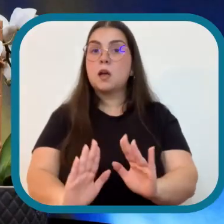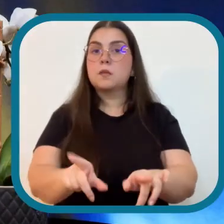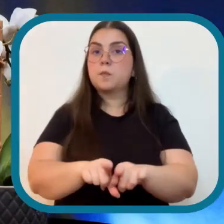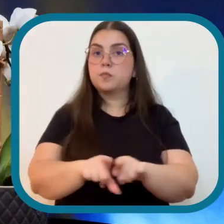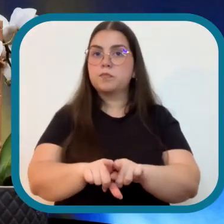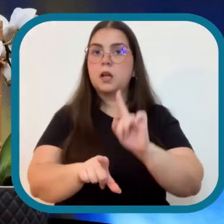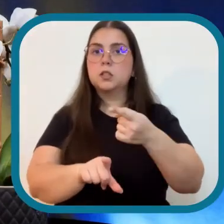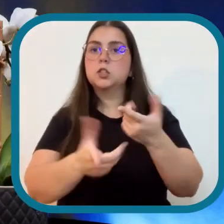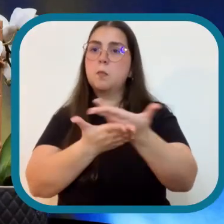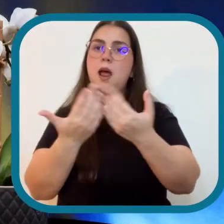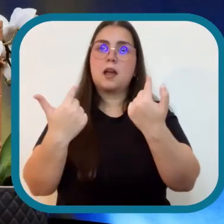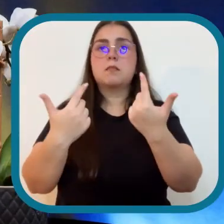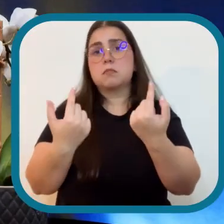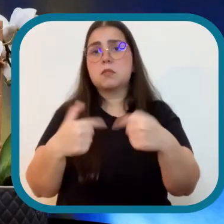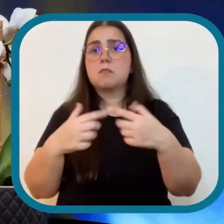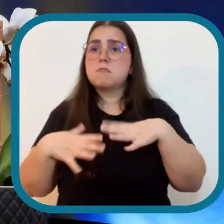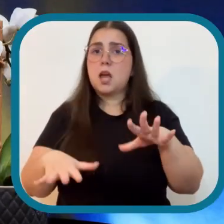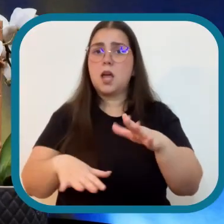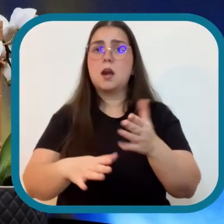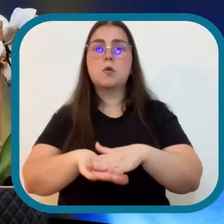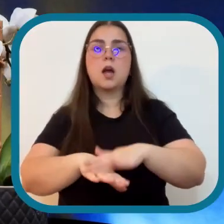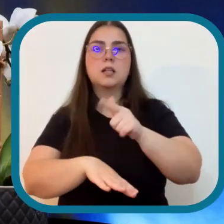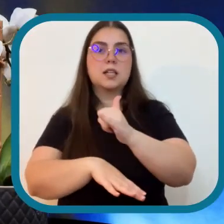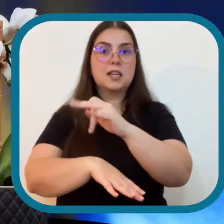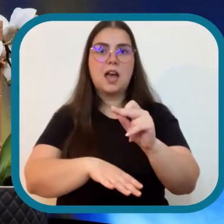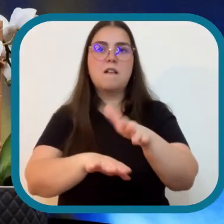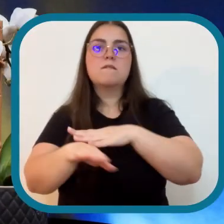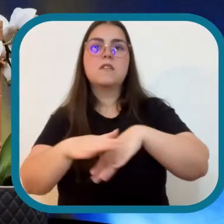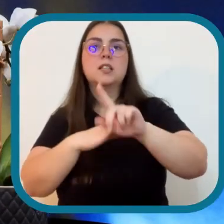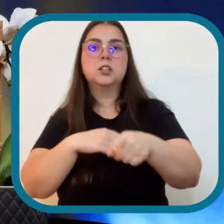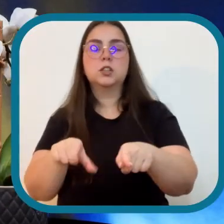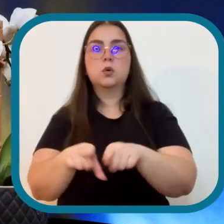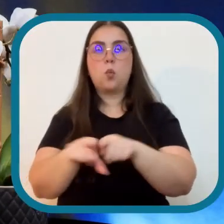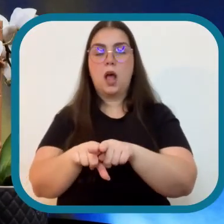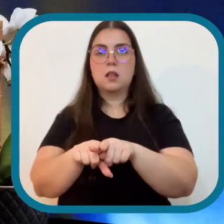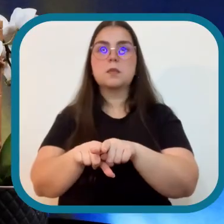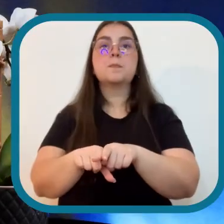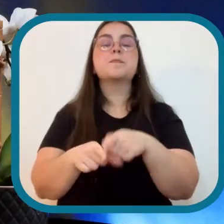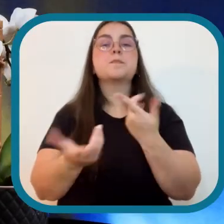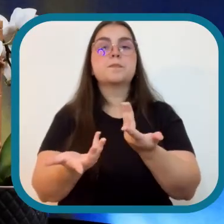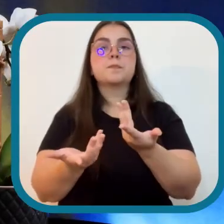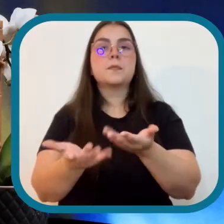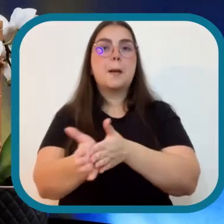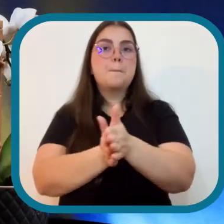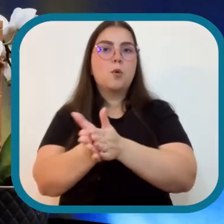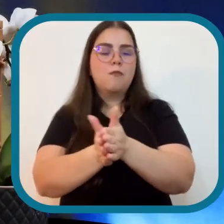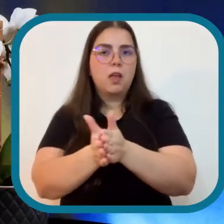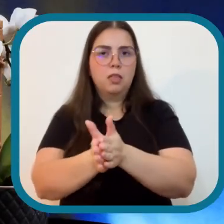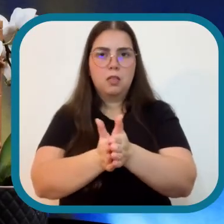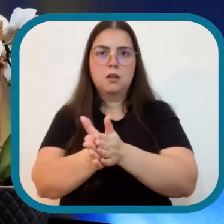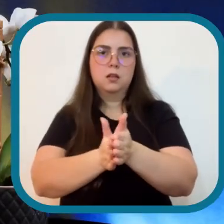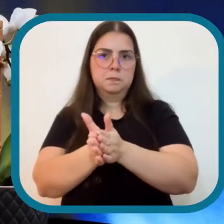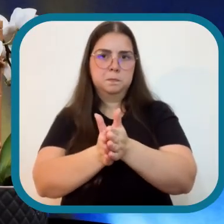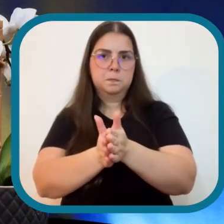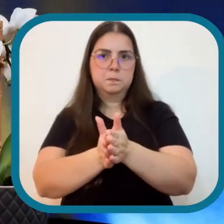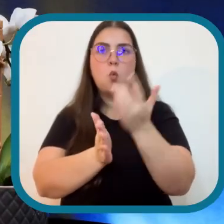que o mercado quer. Porque, efetivamente, o que esta inteligência artificial faz, a generativa, pega no